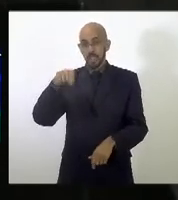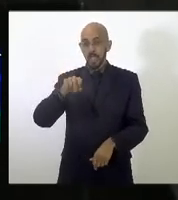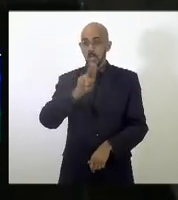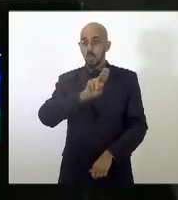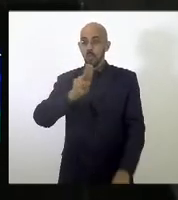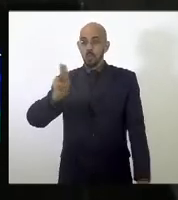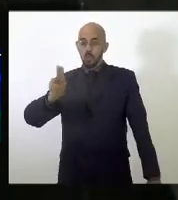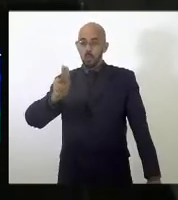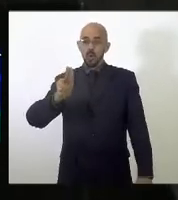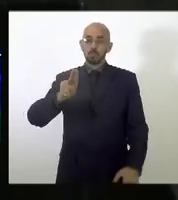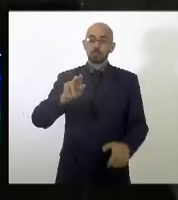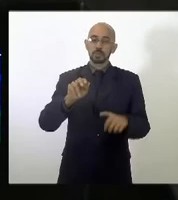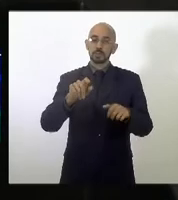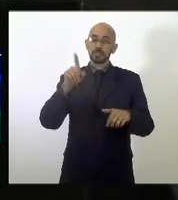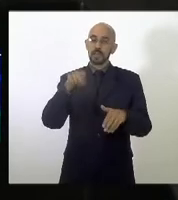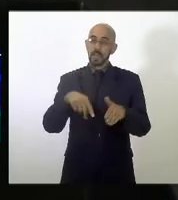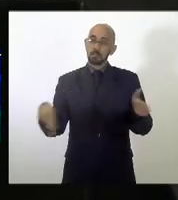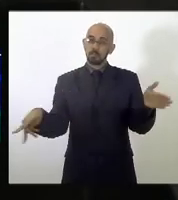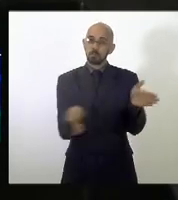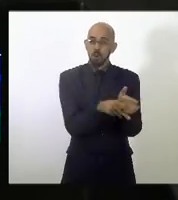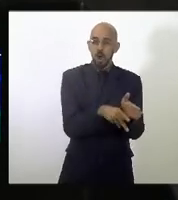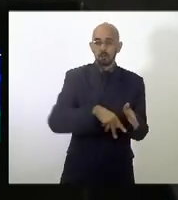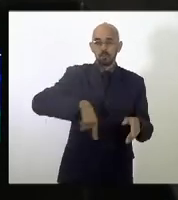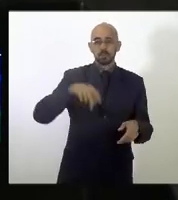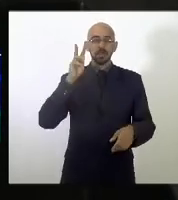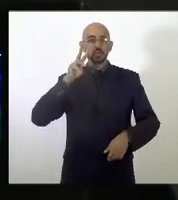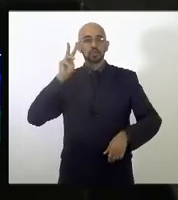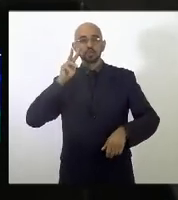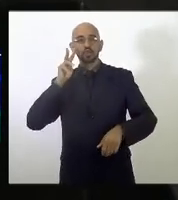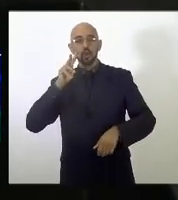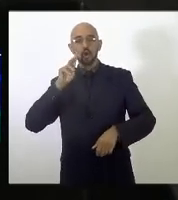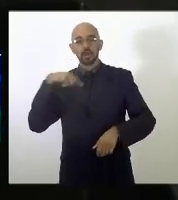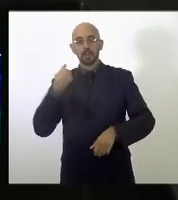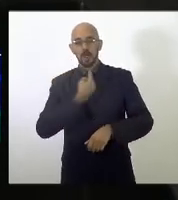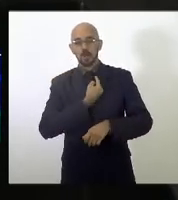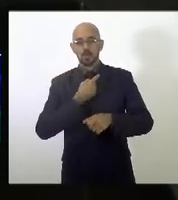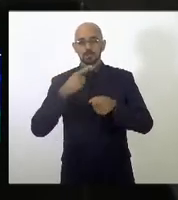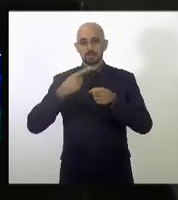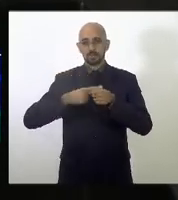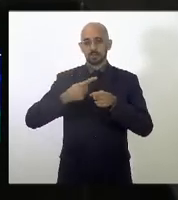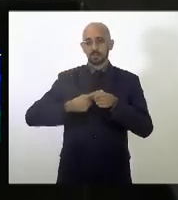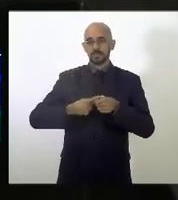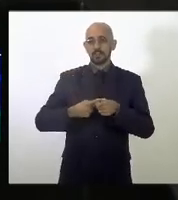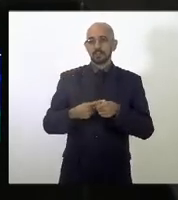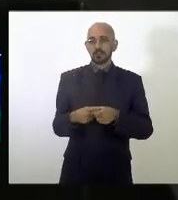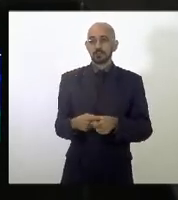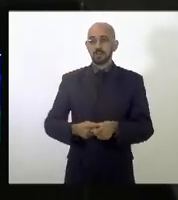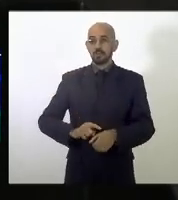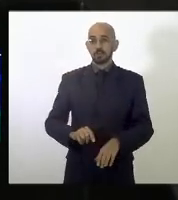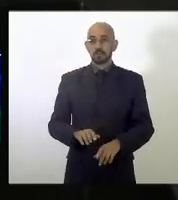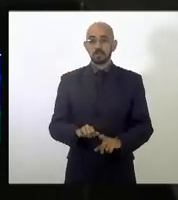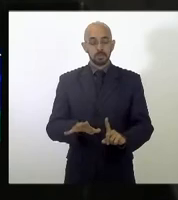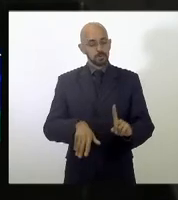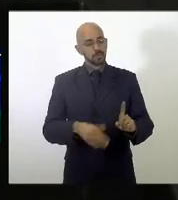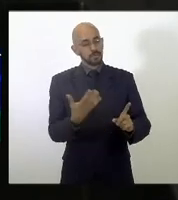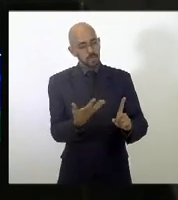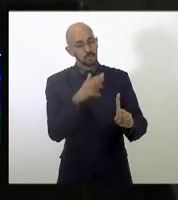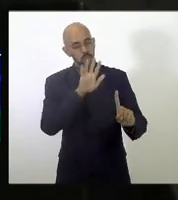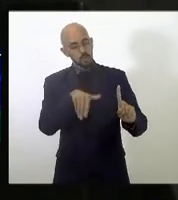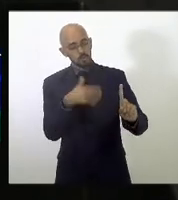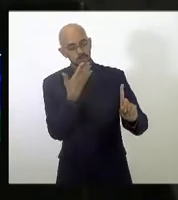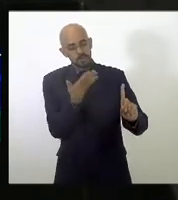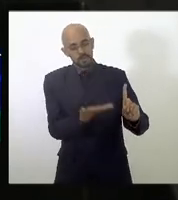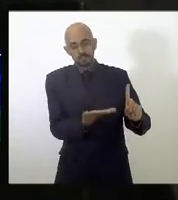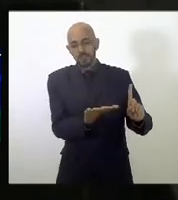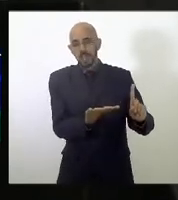nossa cidade e na história do nosso Estado e do nosso país. Então, queria homenageá-lo também